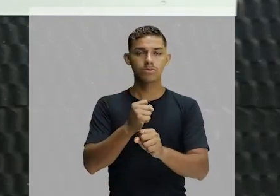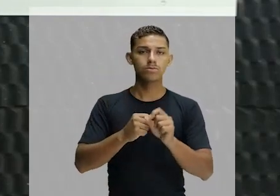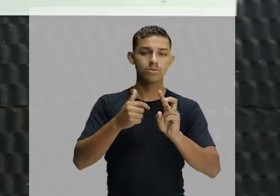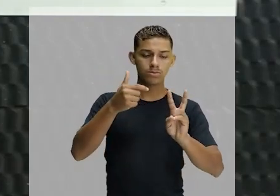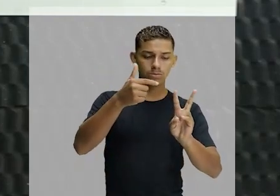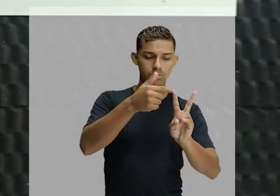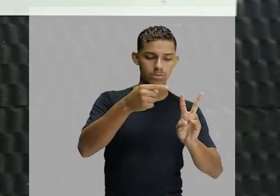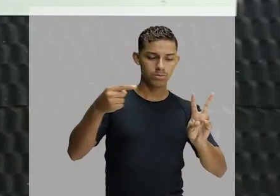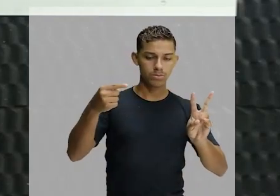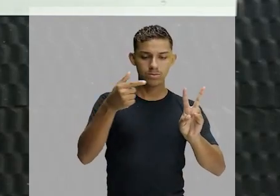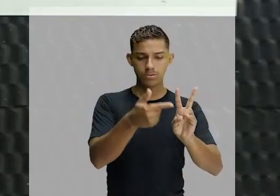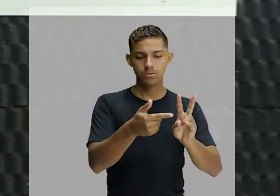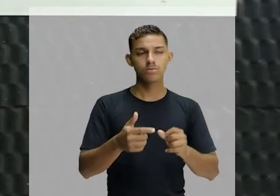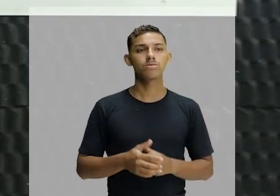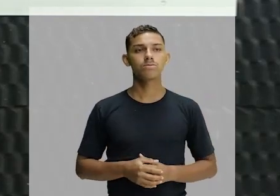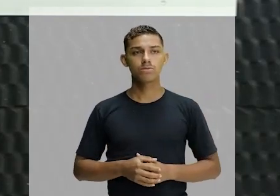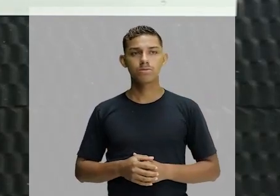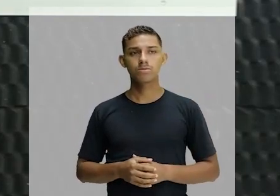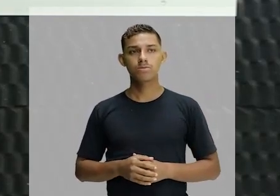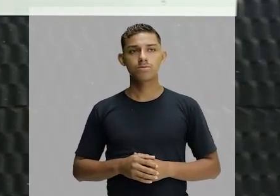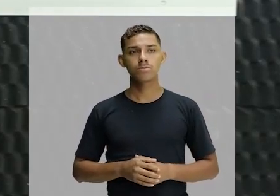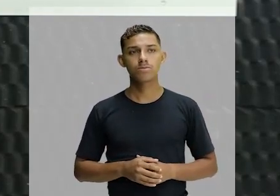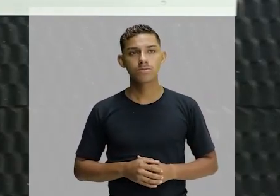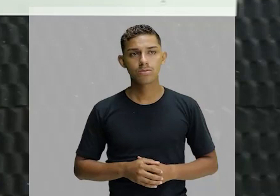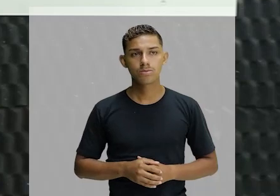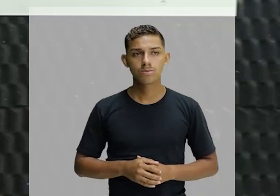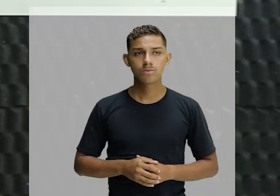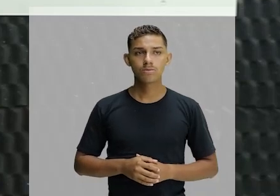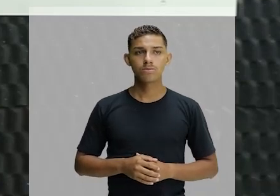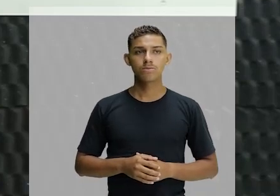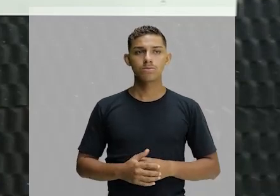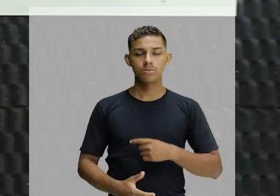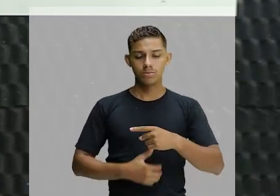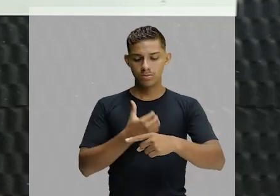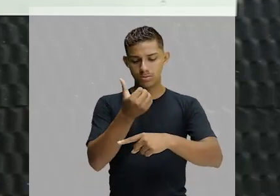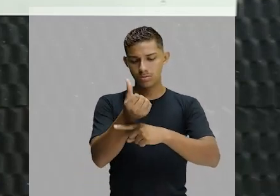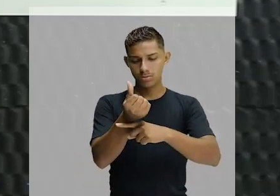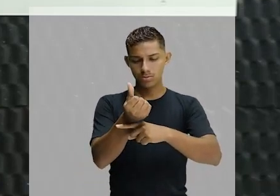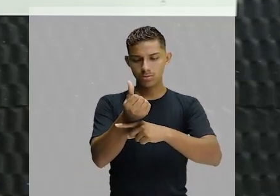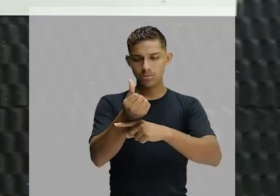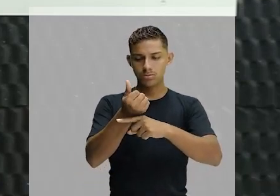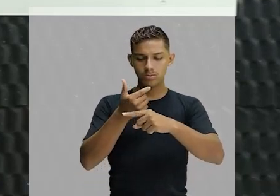ter 6 raiz de 2.